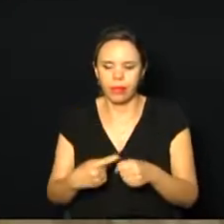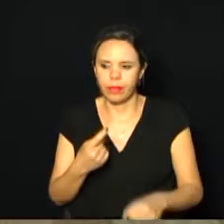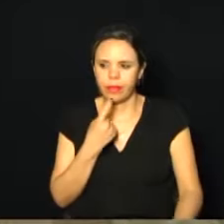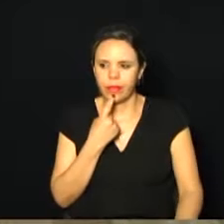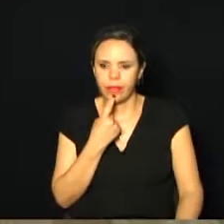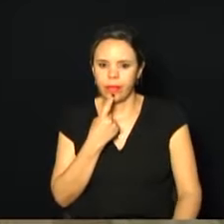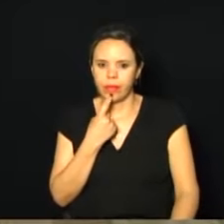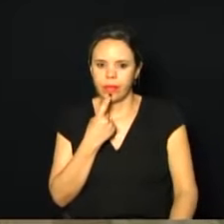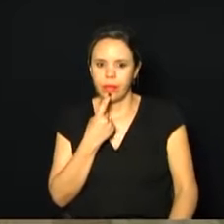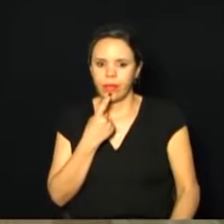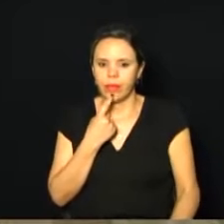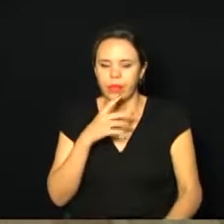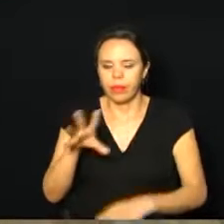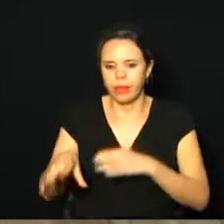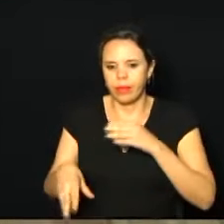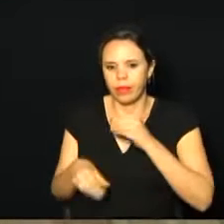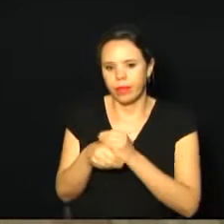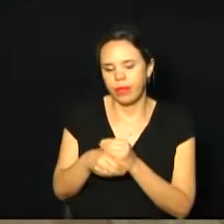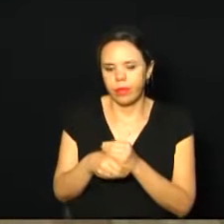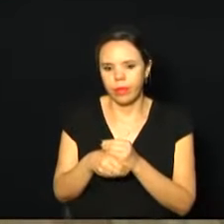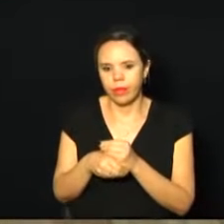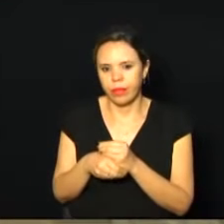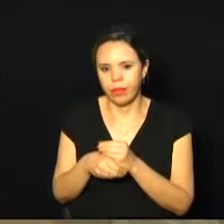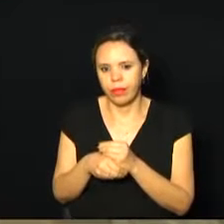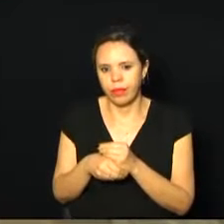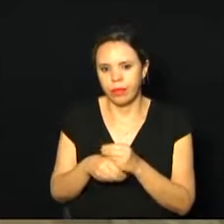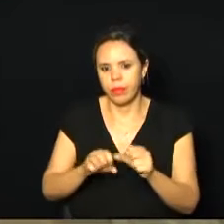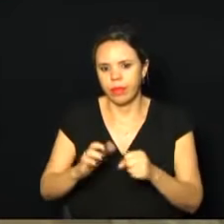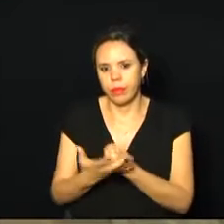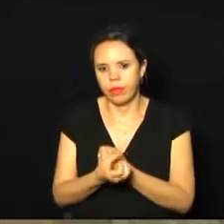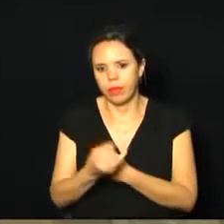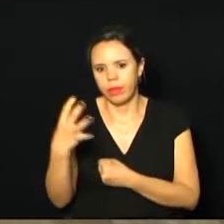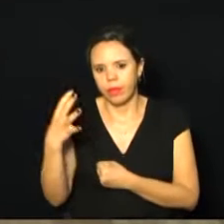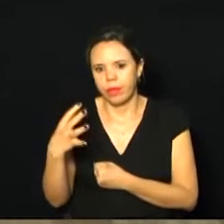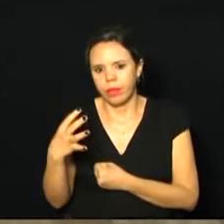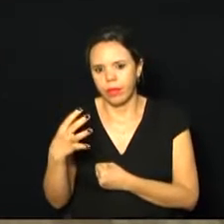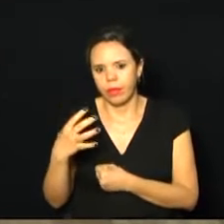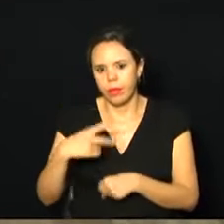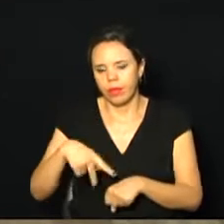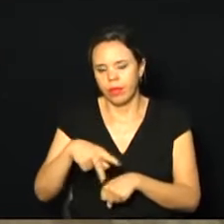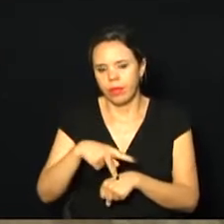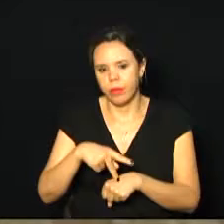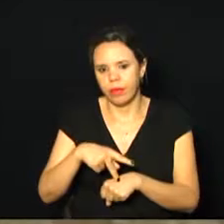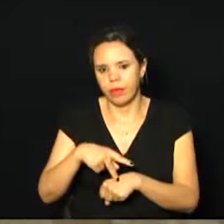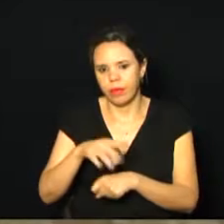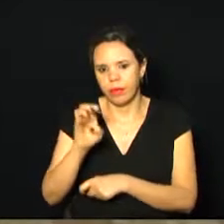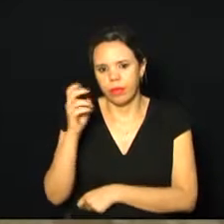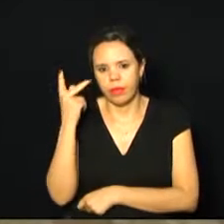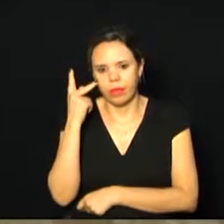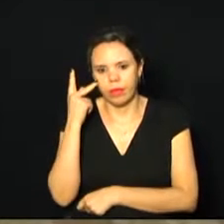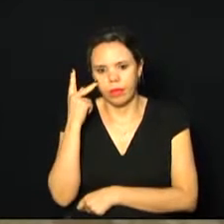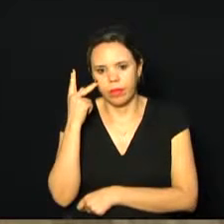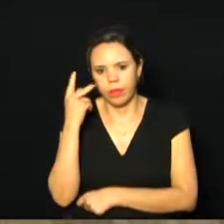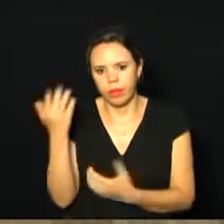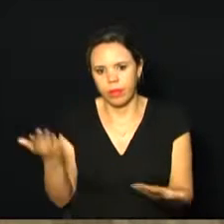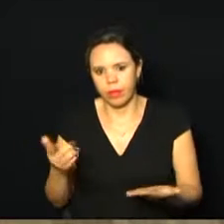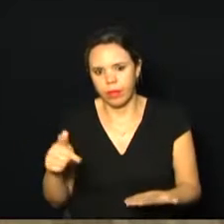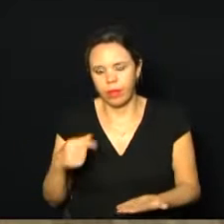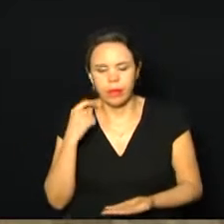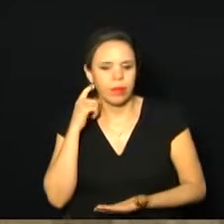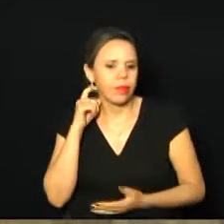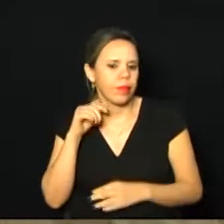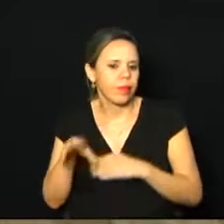de Campinas, naquela atualização diária dos casos da Covid-19 no nosso país, estado de São Paulo, e hoje com